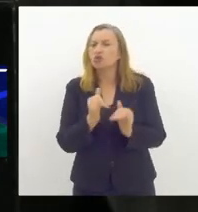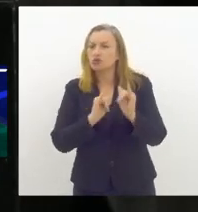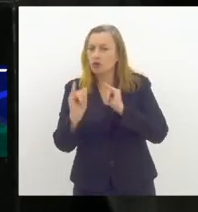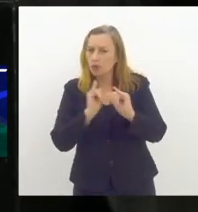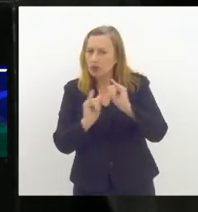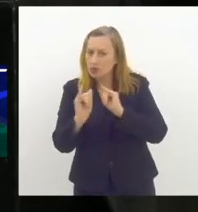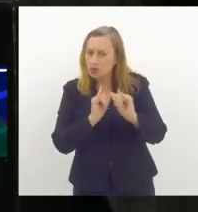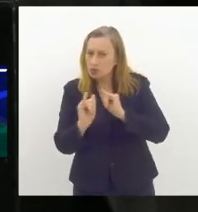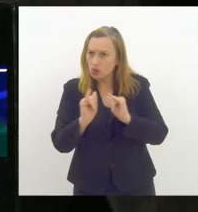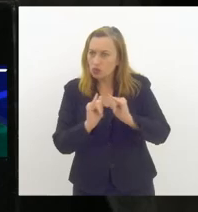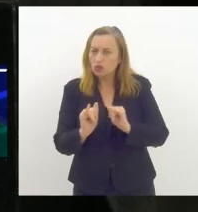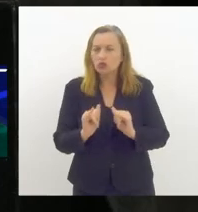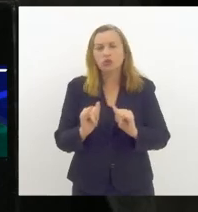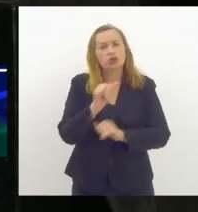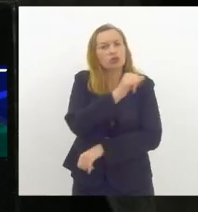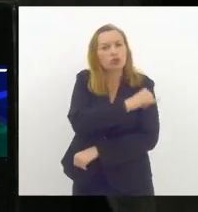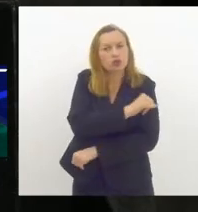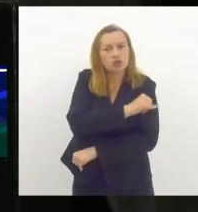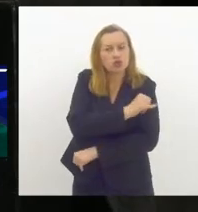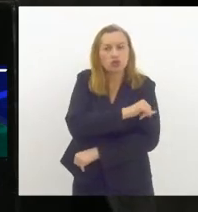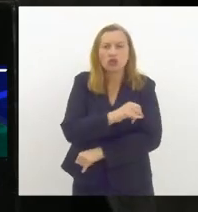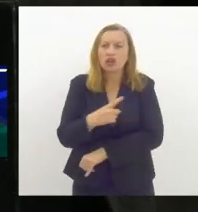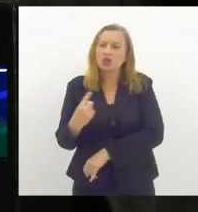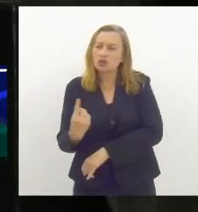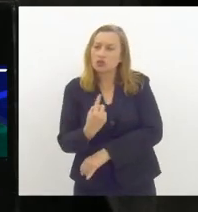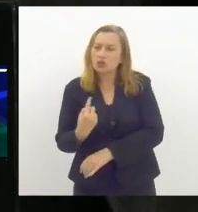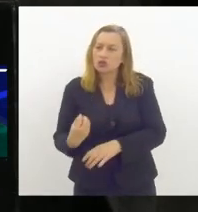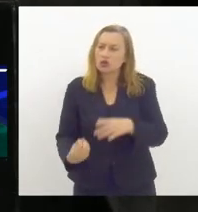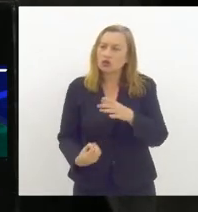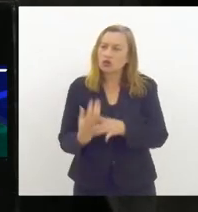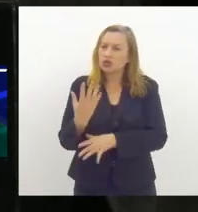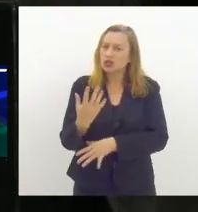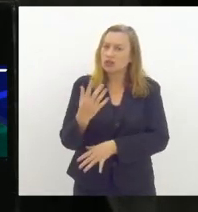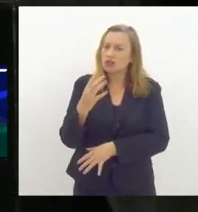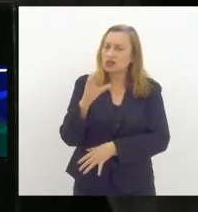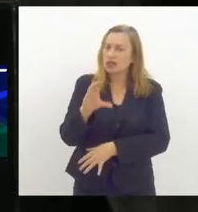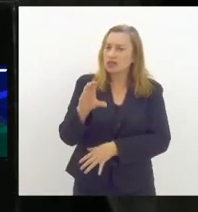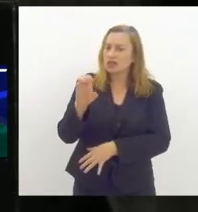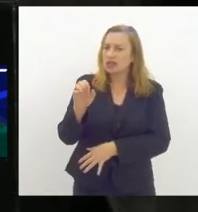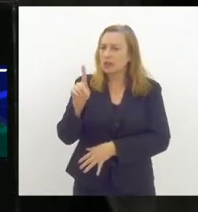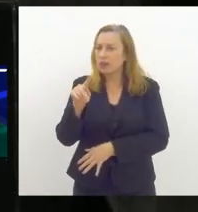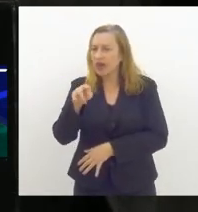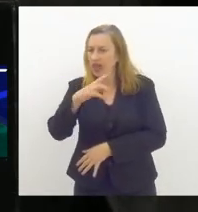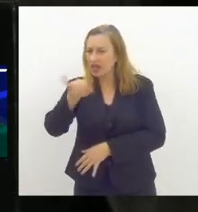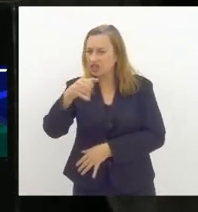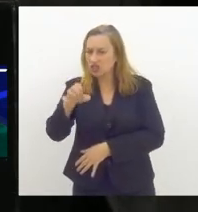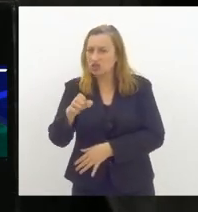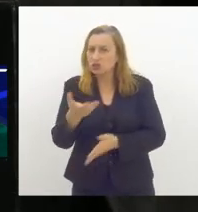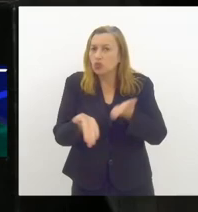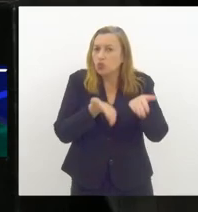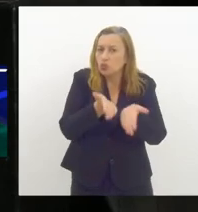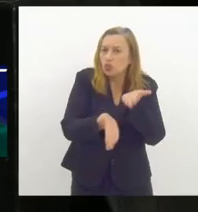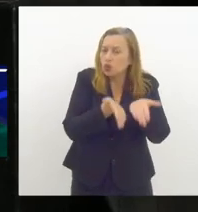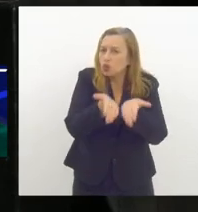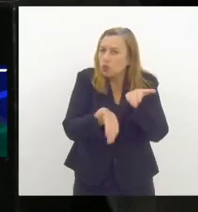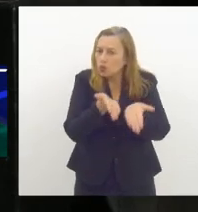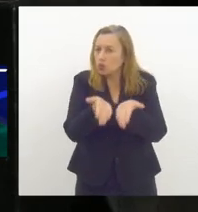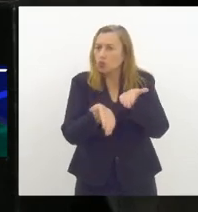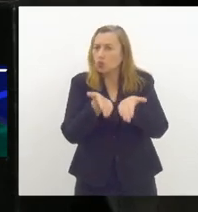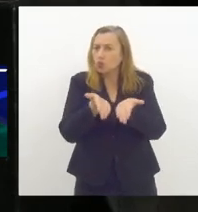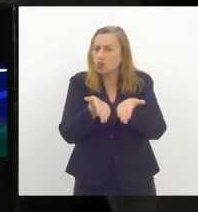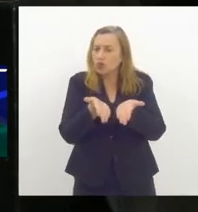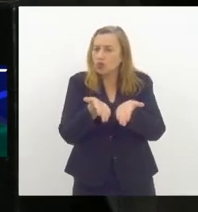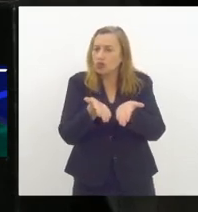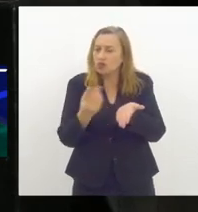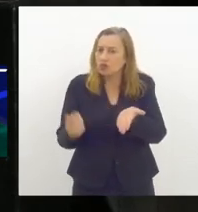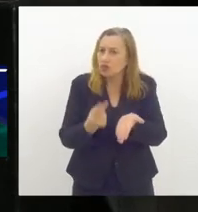e estatísticas sobre o Rio de Janeiro na nossa Fundação ceperj pessoal se tratada com cuidado o Deputado Luiz Paulo e tratada